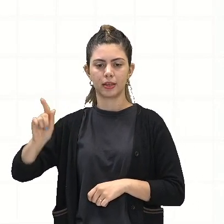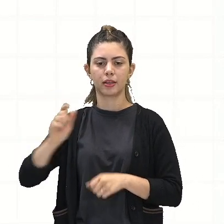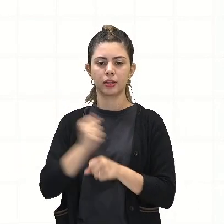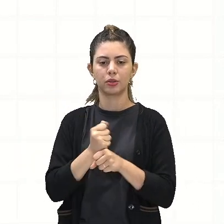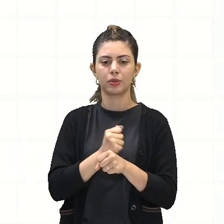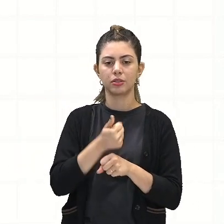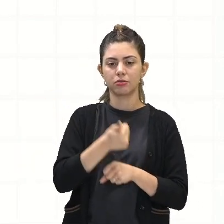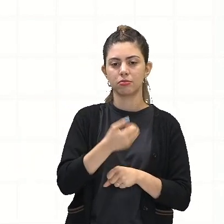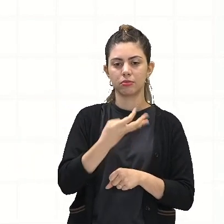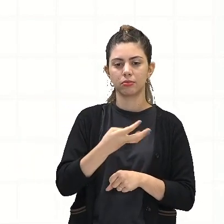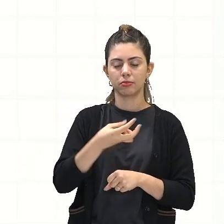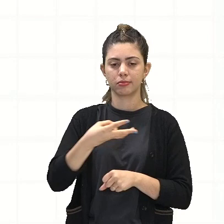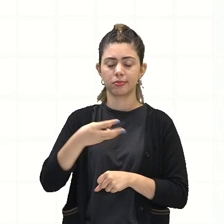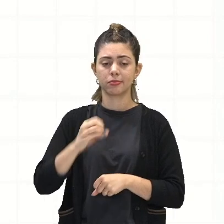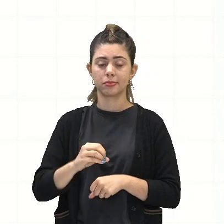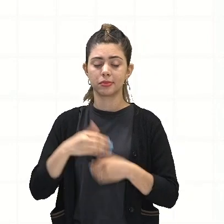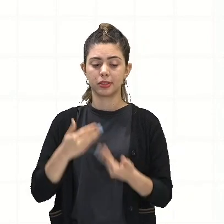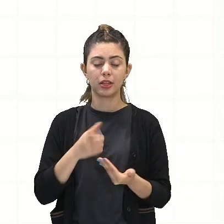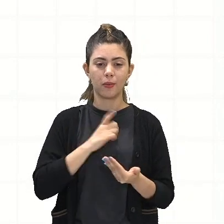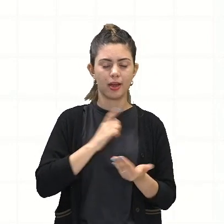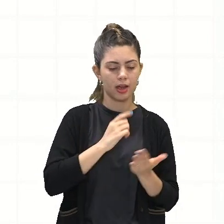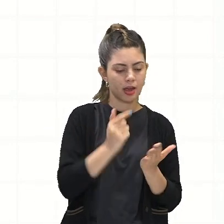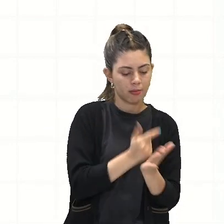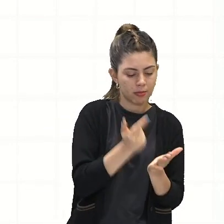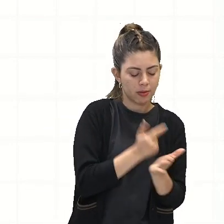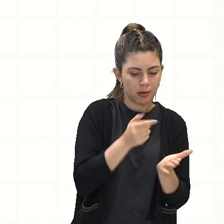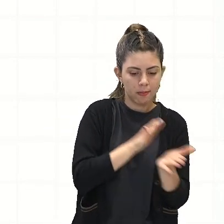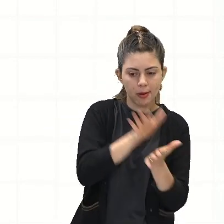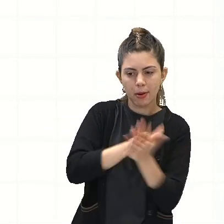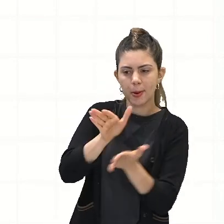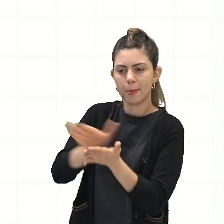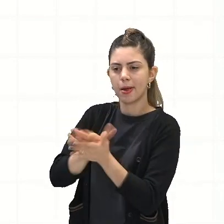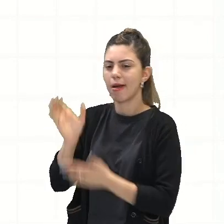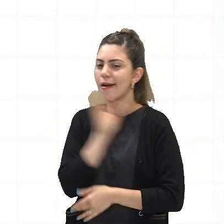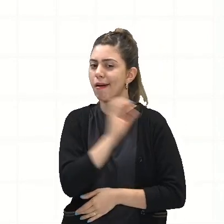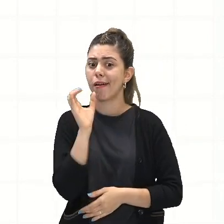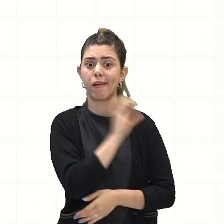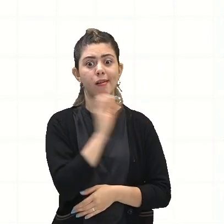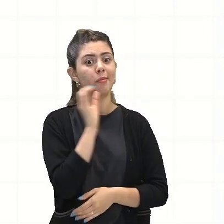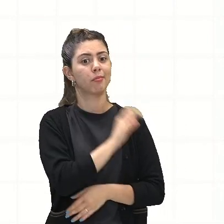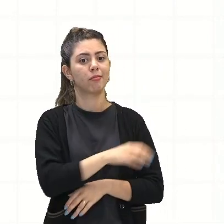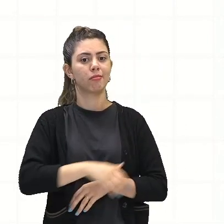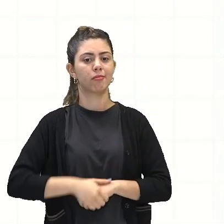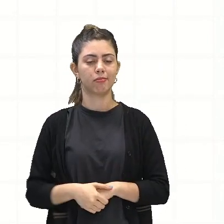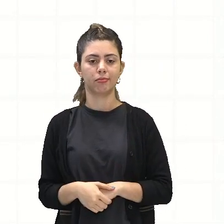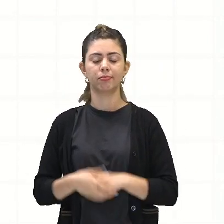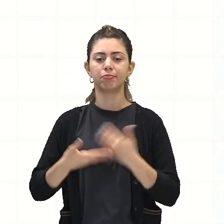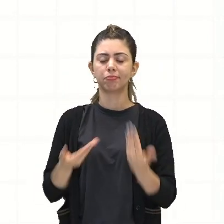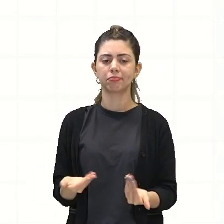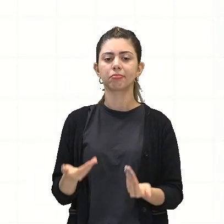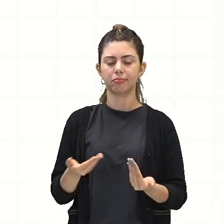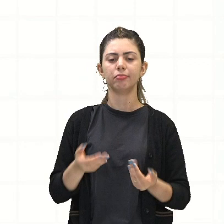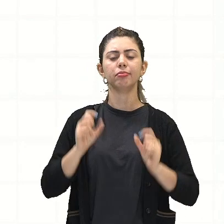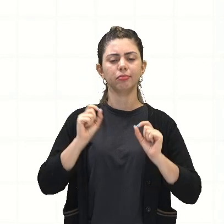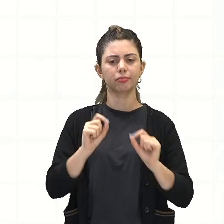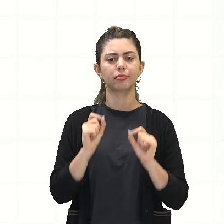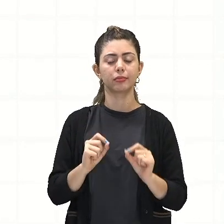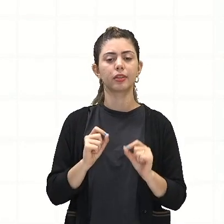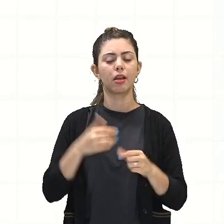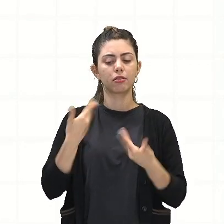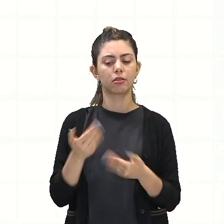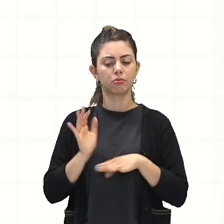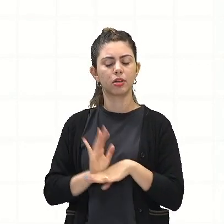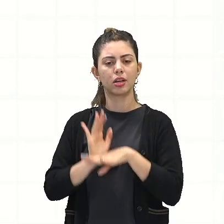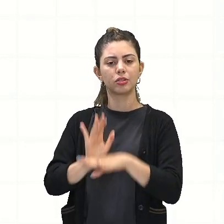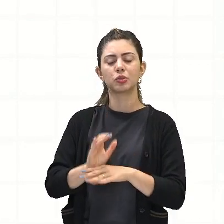se difundiram rapidamente pela Europa devido à disseminação da imprensa,